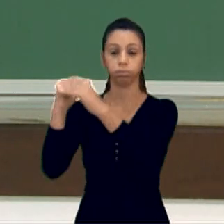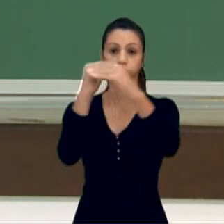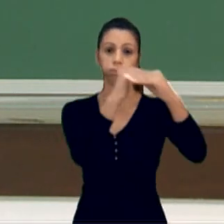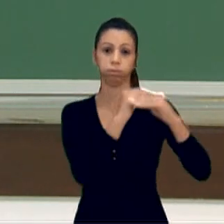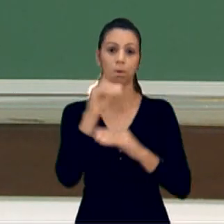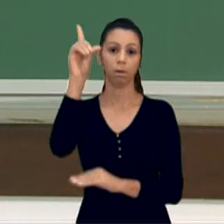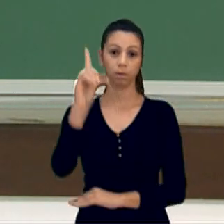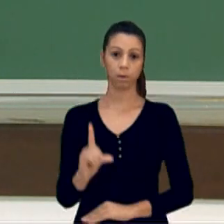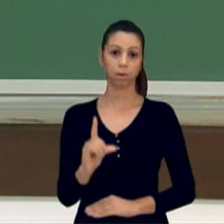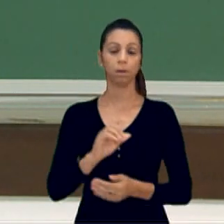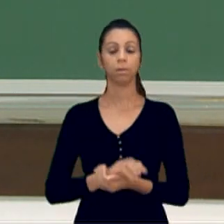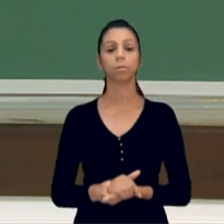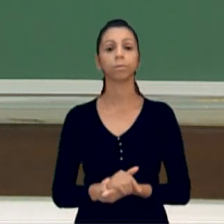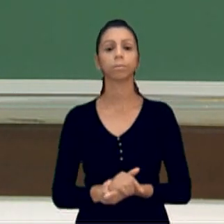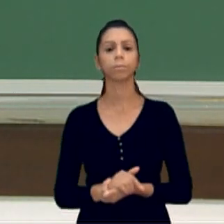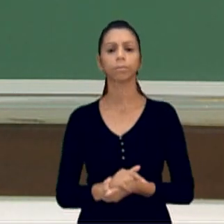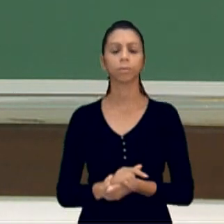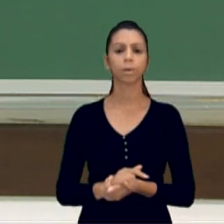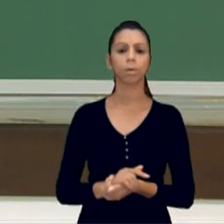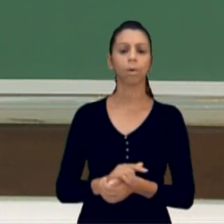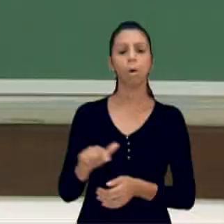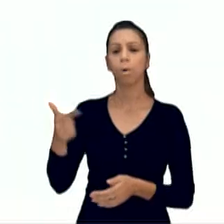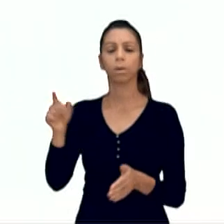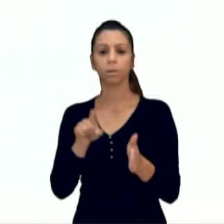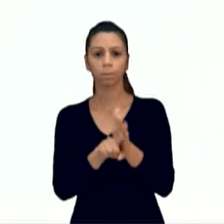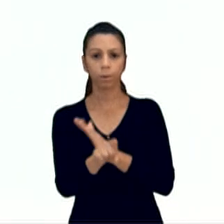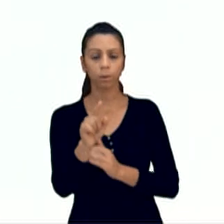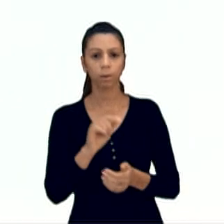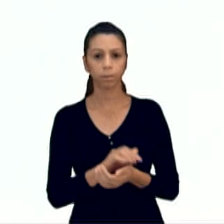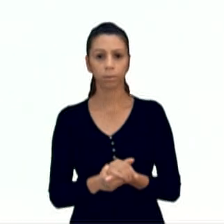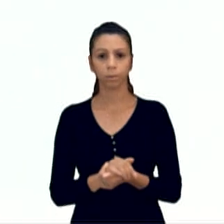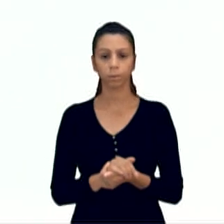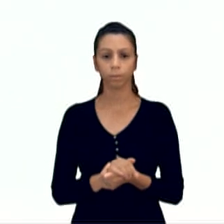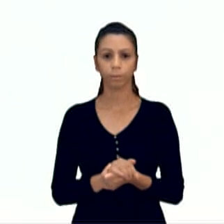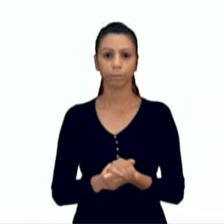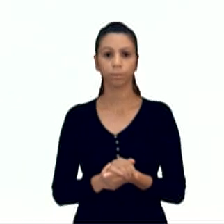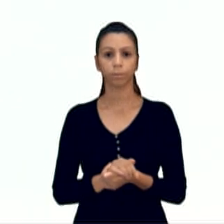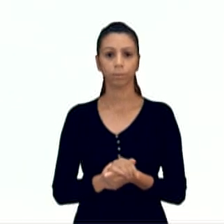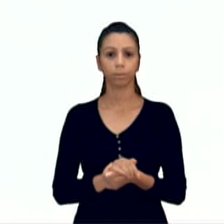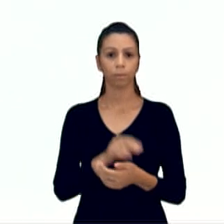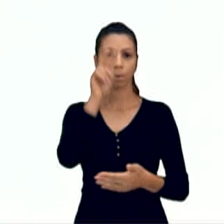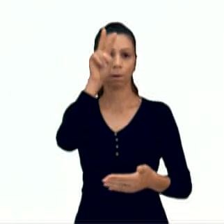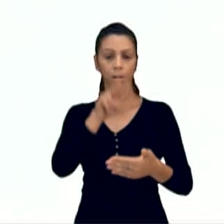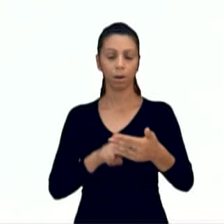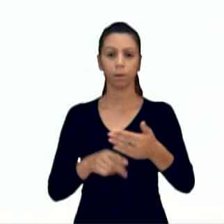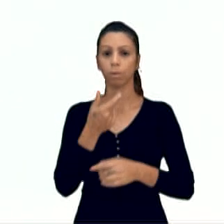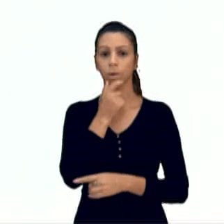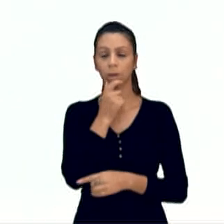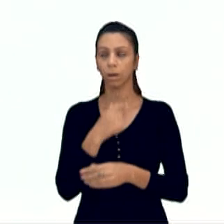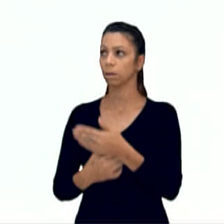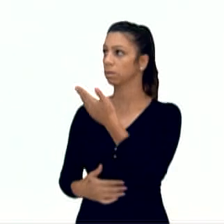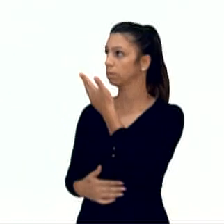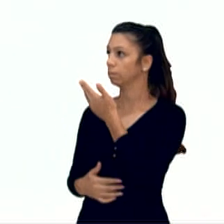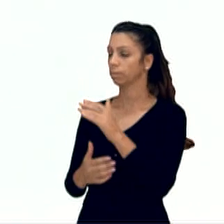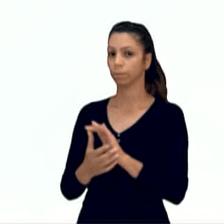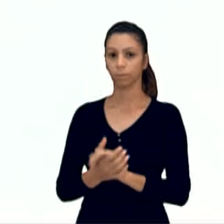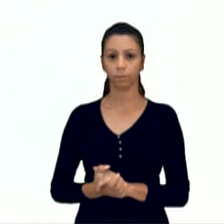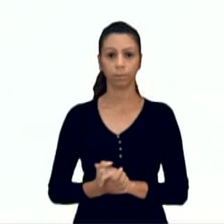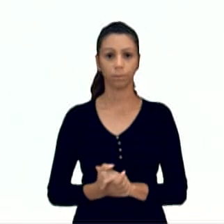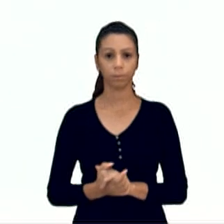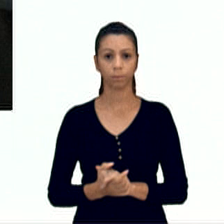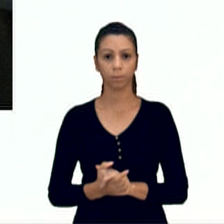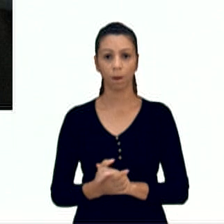Então, mais uma perguntinha para vocês. In your opinion, what do they have in common? O que essas duas meninas têm em